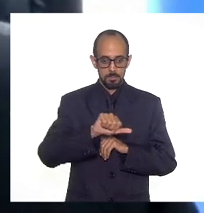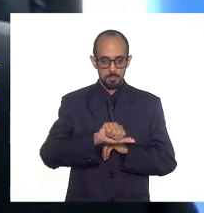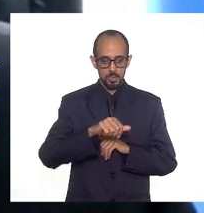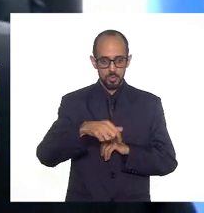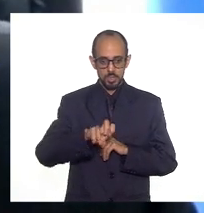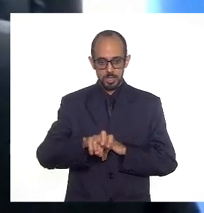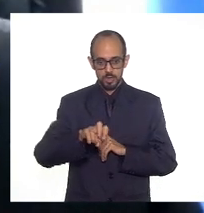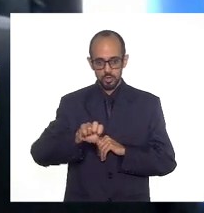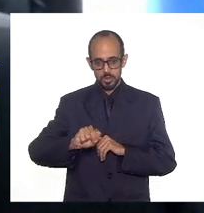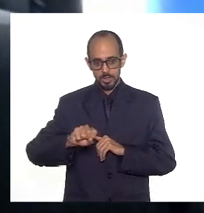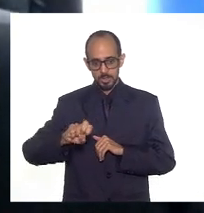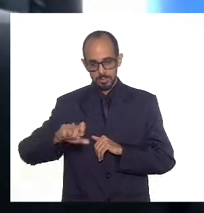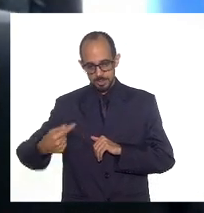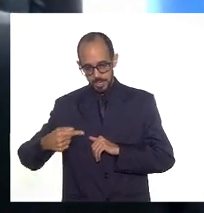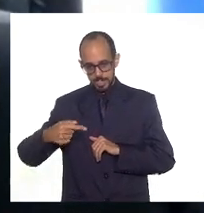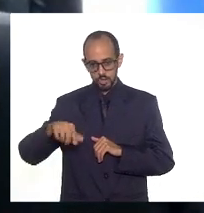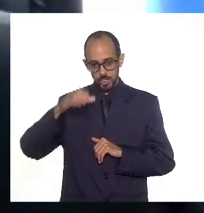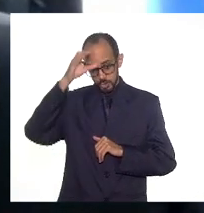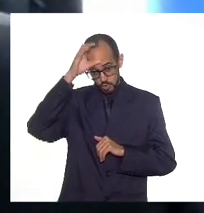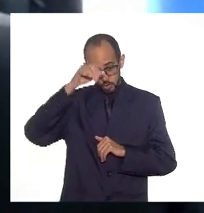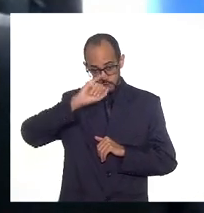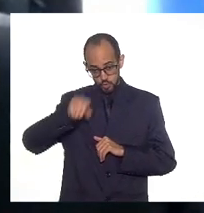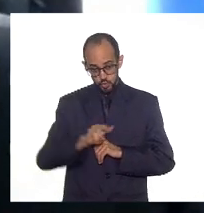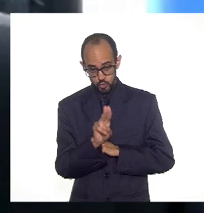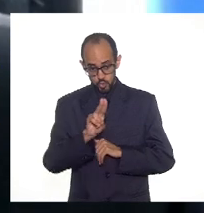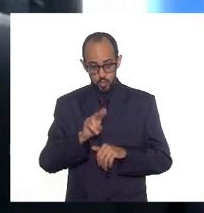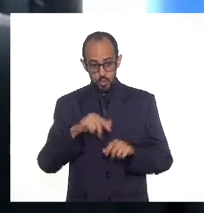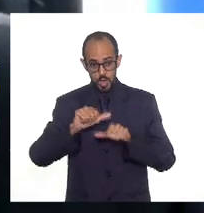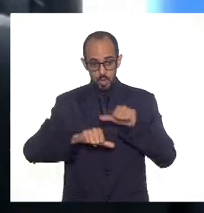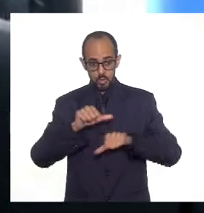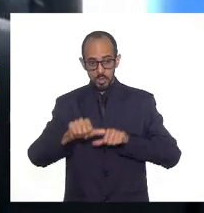1587/2019, de autoria da deputada Tiaju, que altera a lei